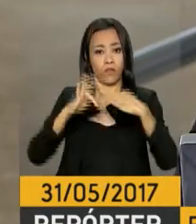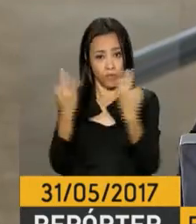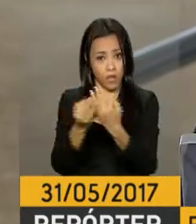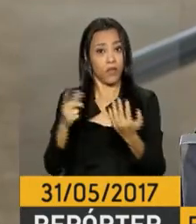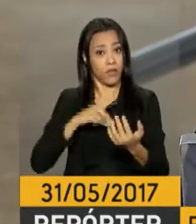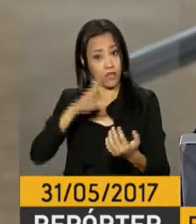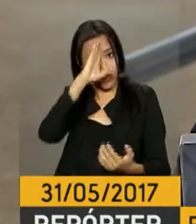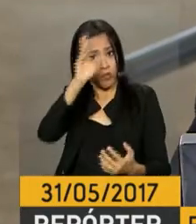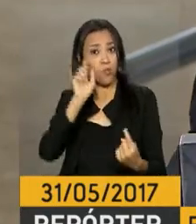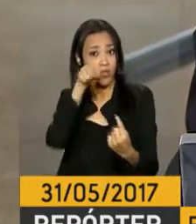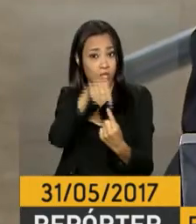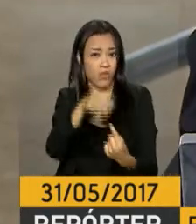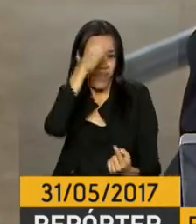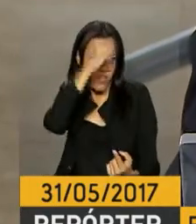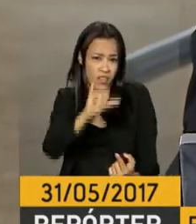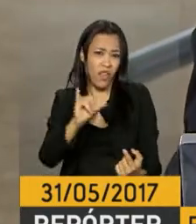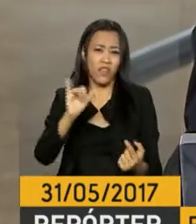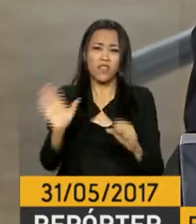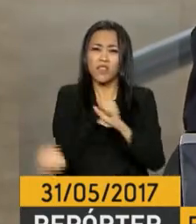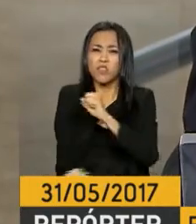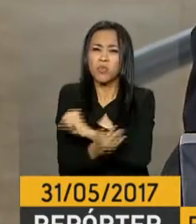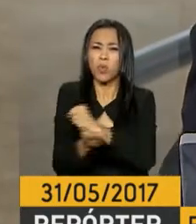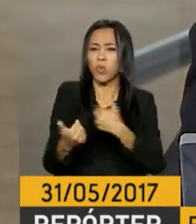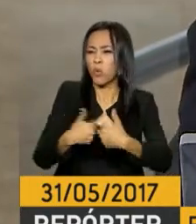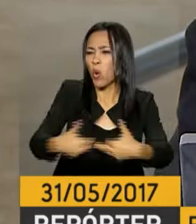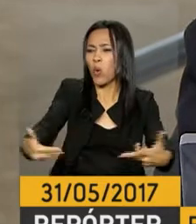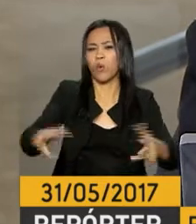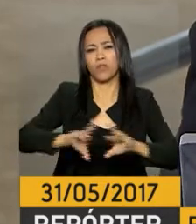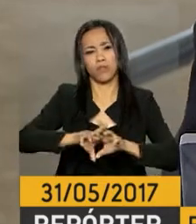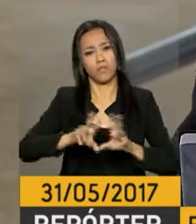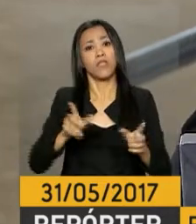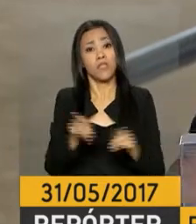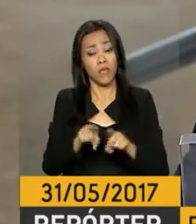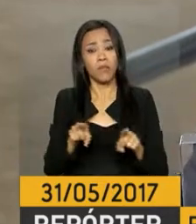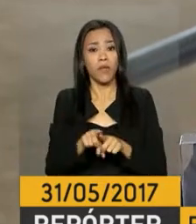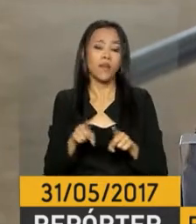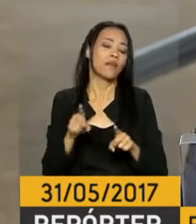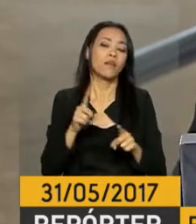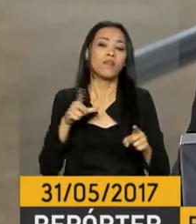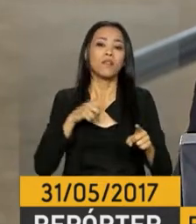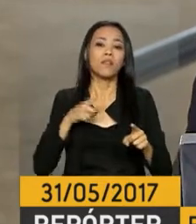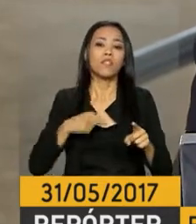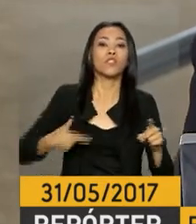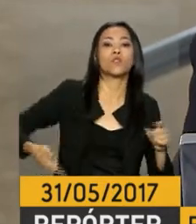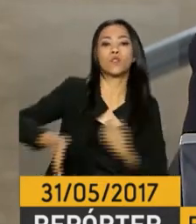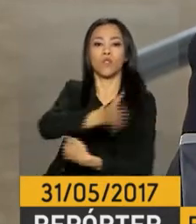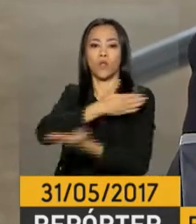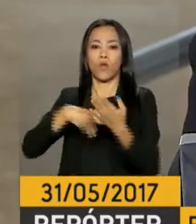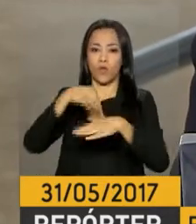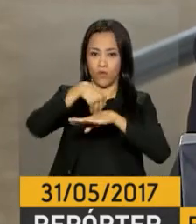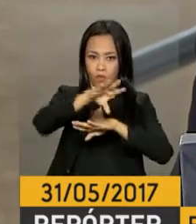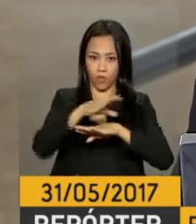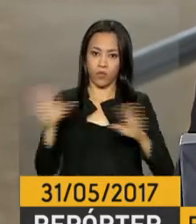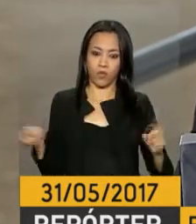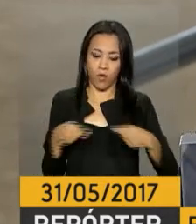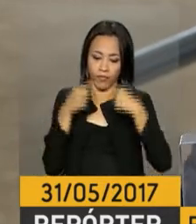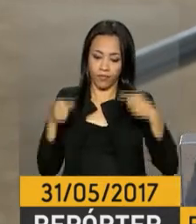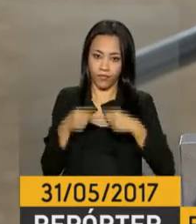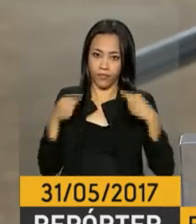esse principal objetivo, inclusive atendendo a alguns acordos dos órgãos de controle que já apontaram essas questões com relação à DAP.